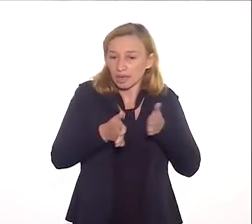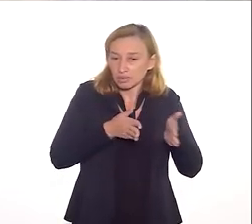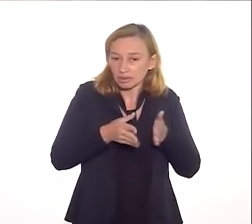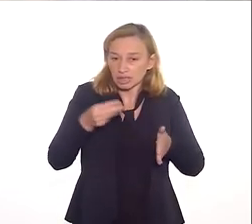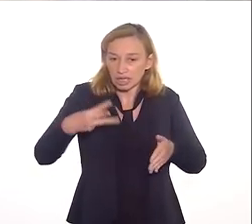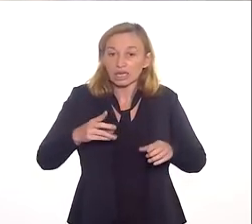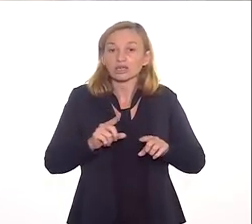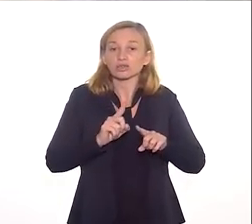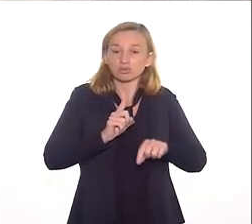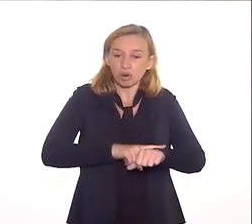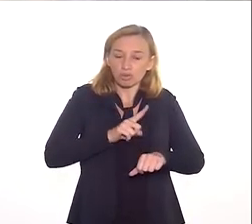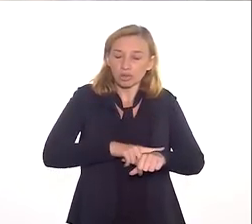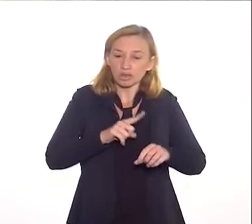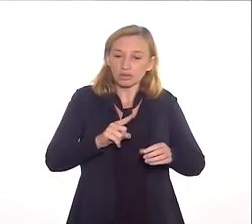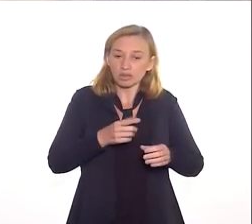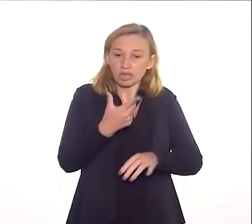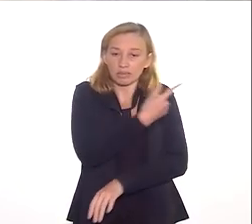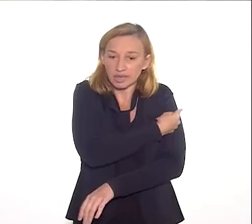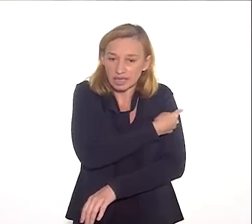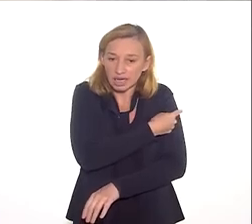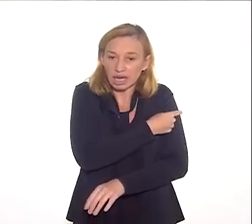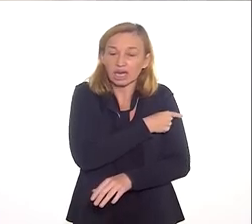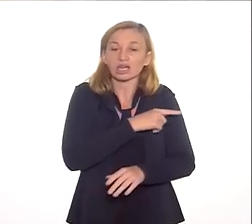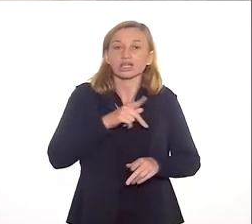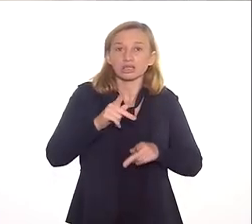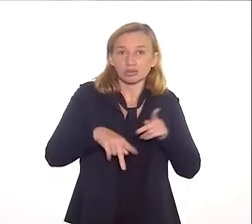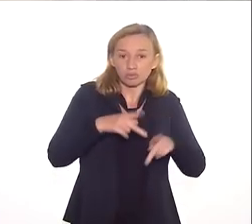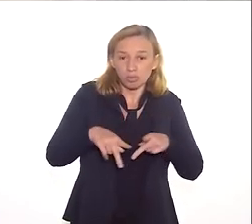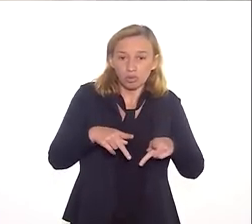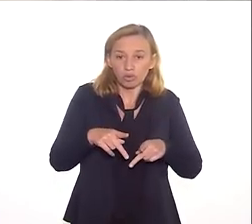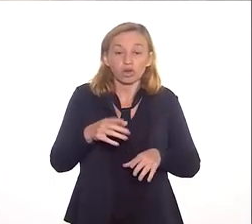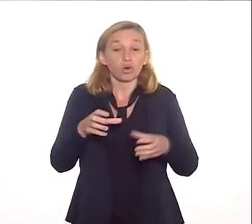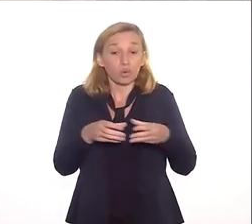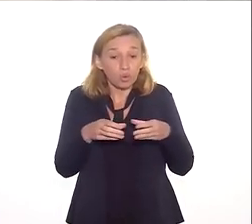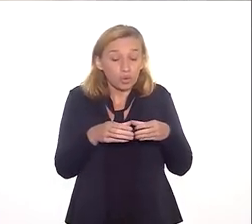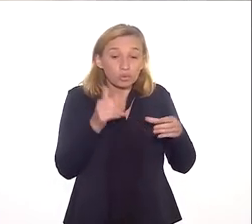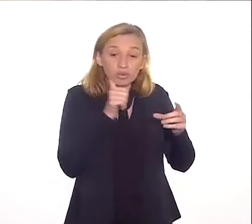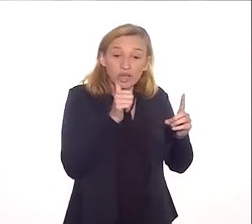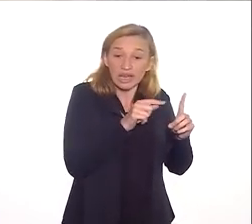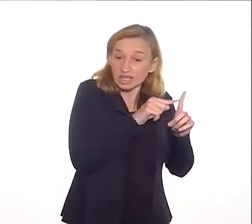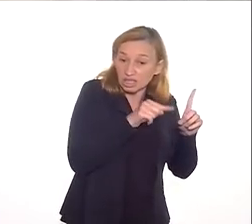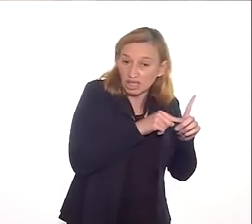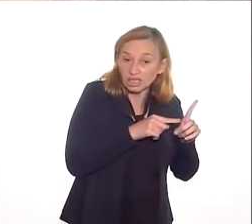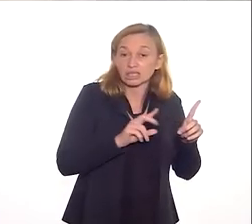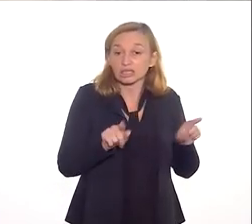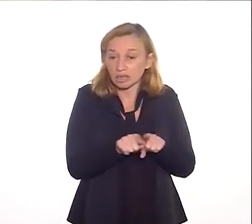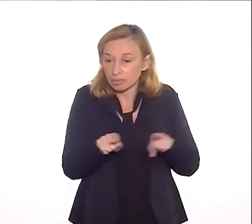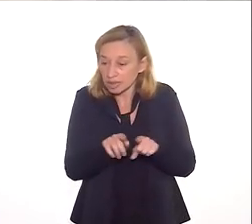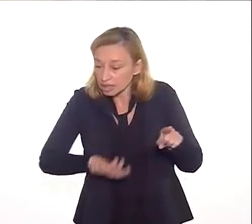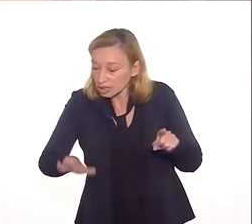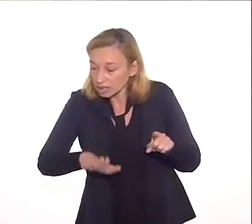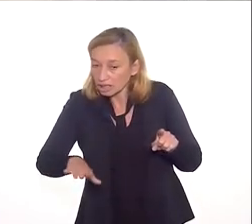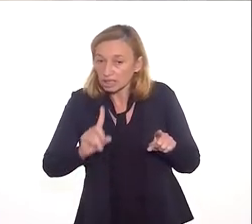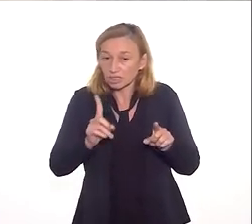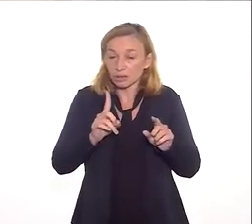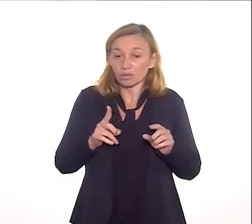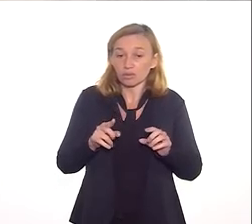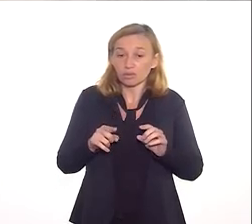vacinas. Ou seja, na hora que a gente começou a aplicar essas vacinas em populações, o grupo de gestantes, assim como o grupo de crianças, não